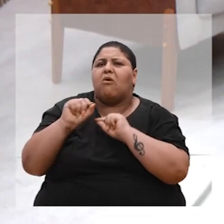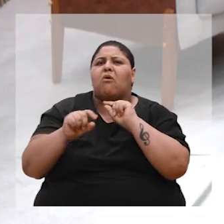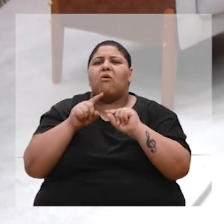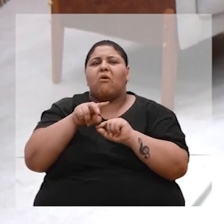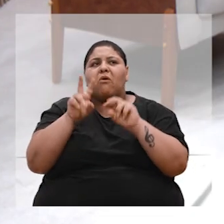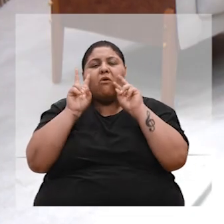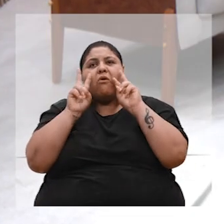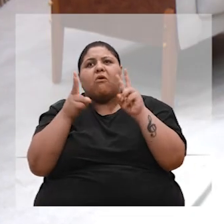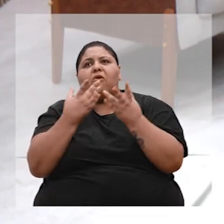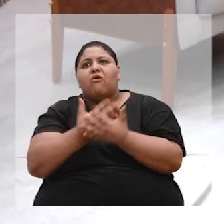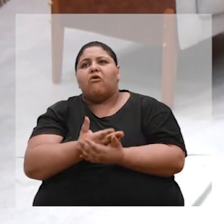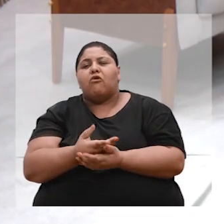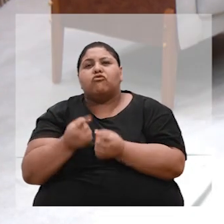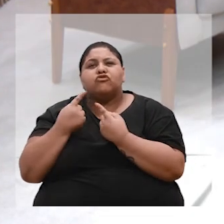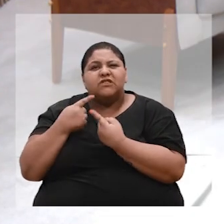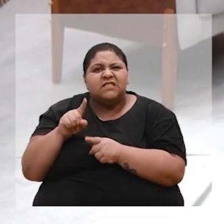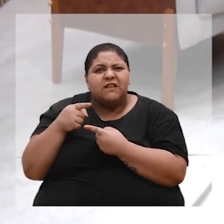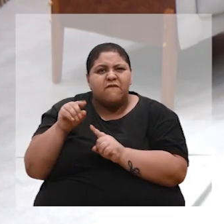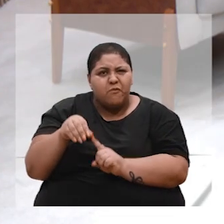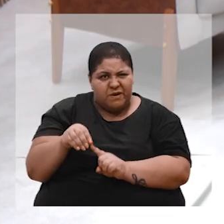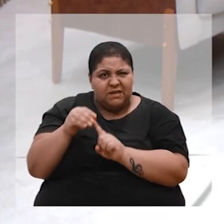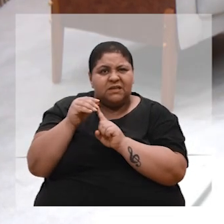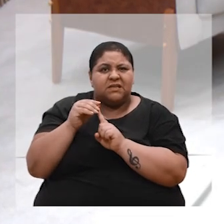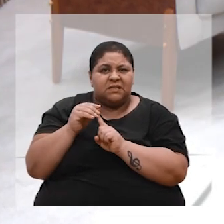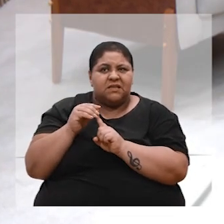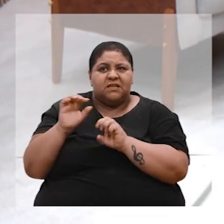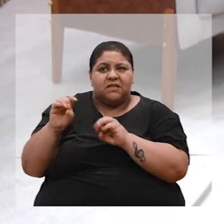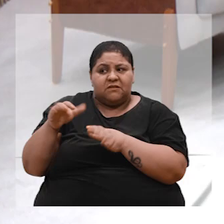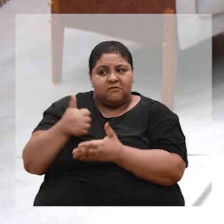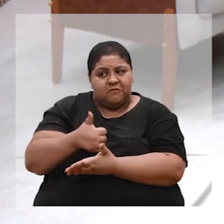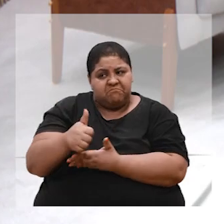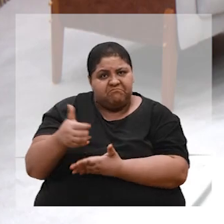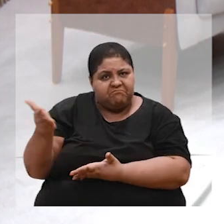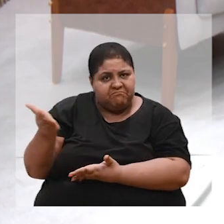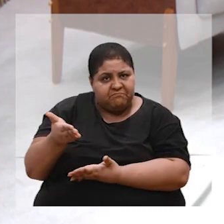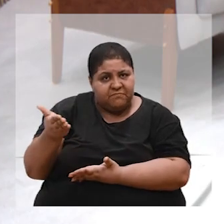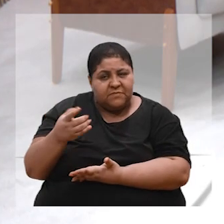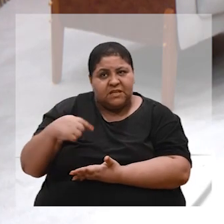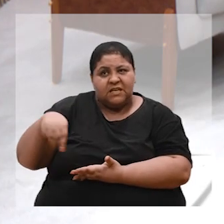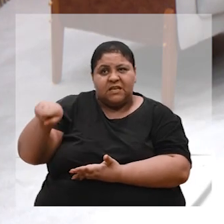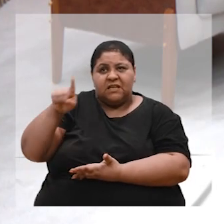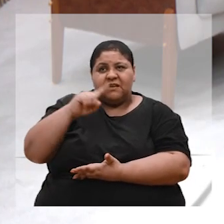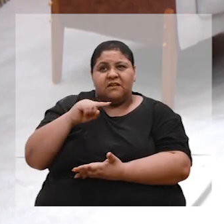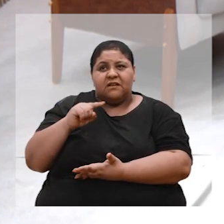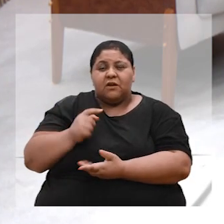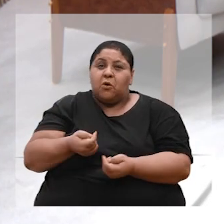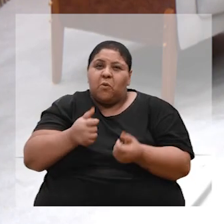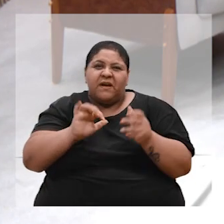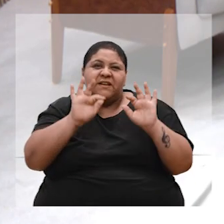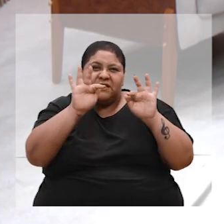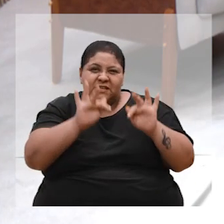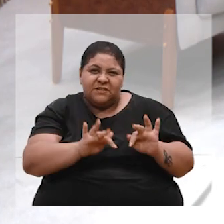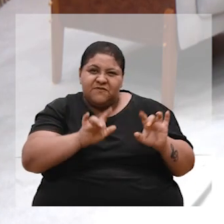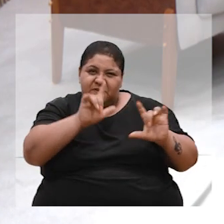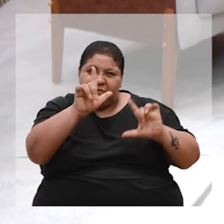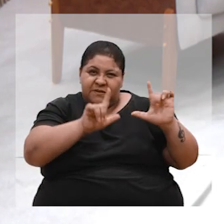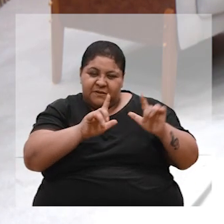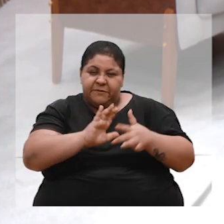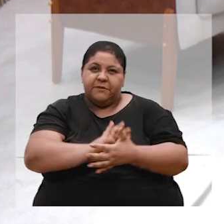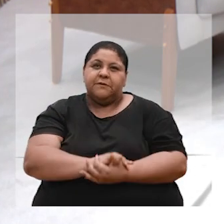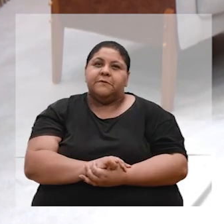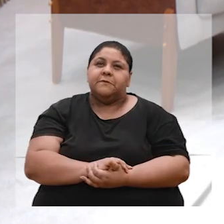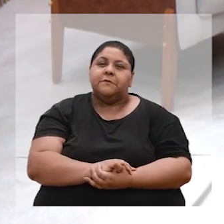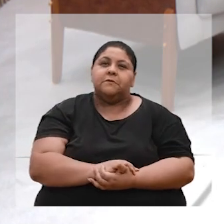Como a senhora vê, assim, o principal desafio para a educação básica hoje, para a gente até ir para o encerramento do nosso